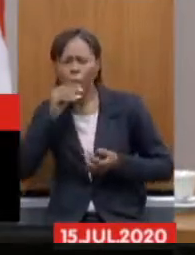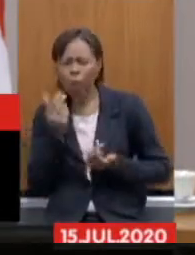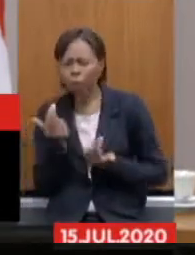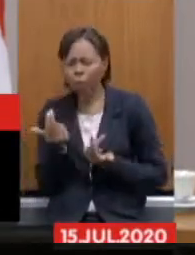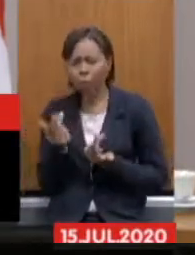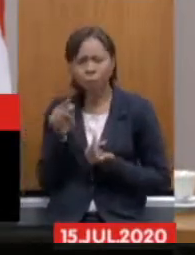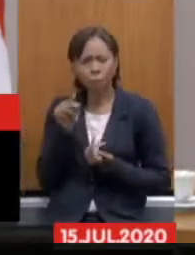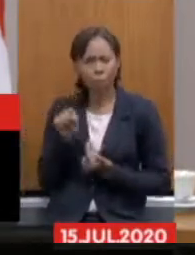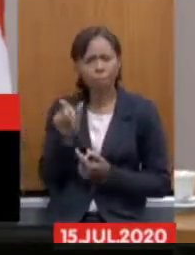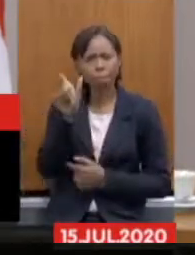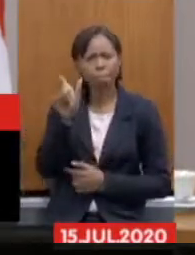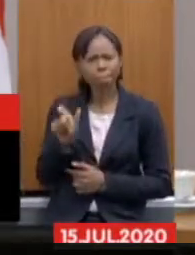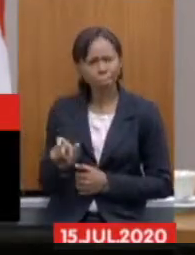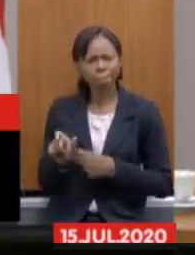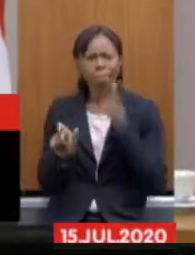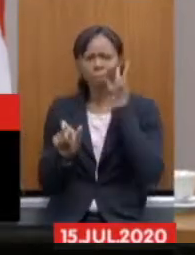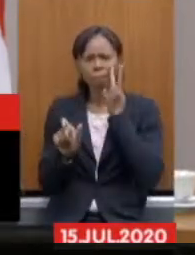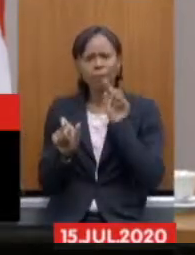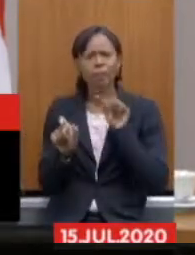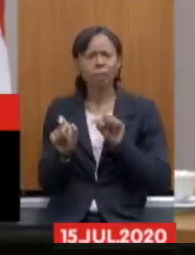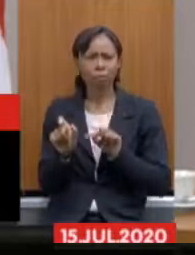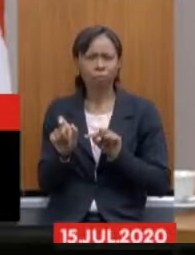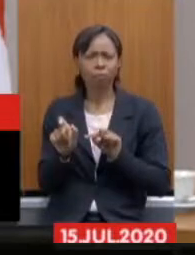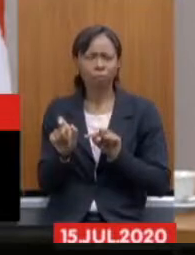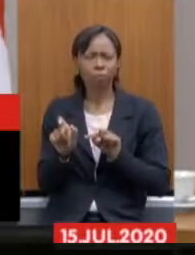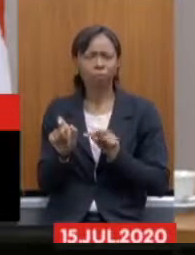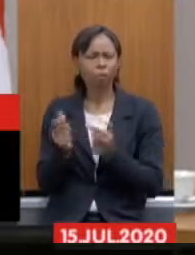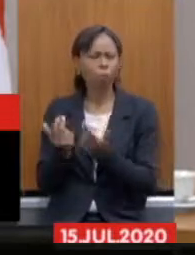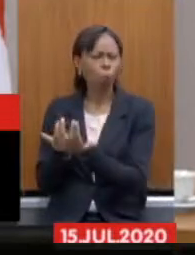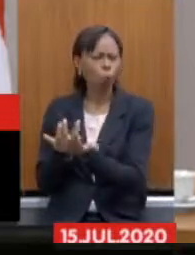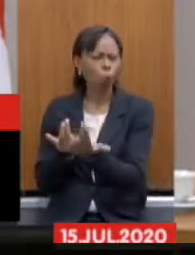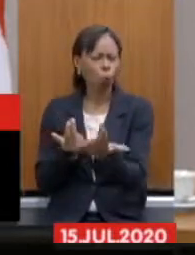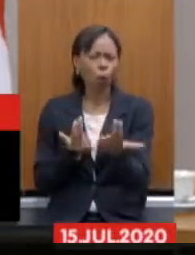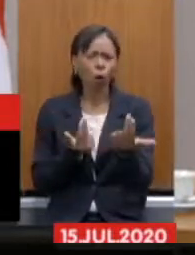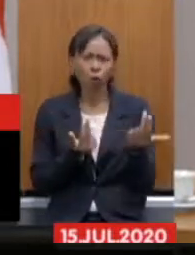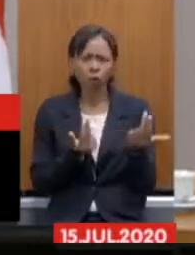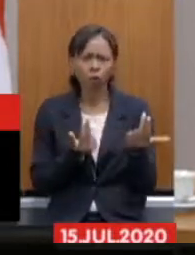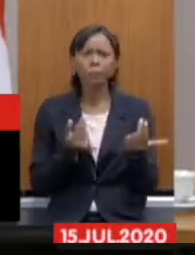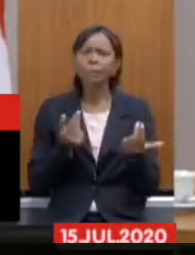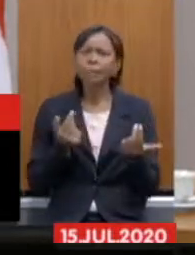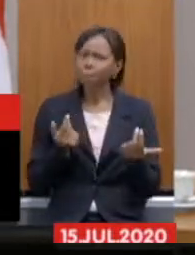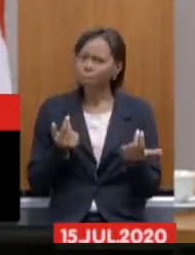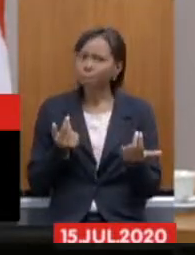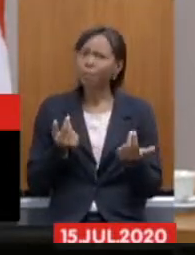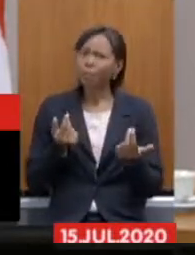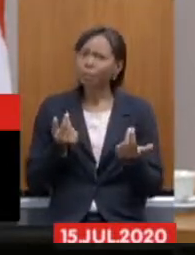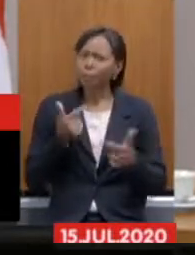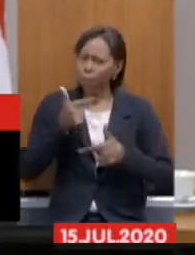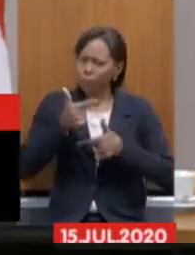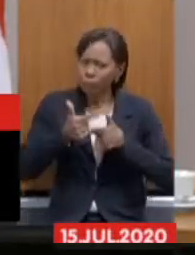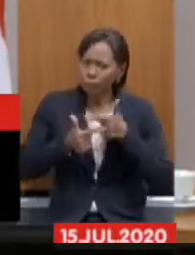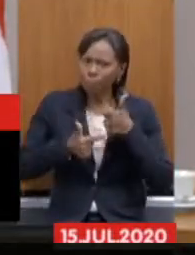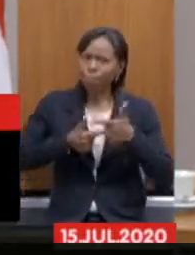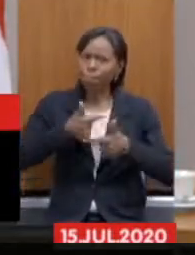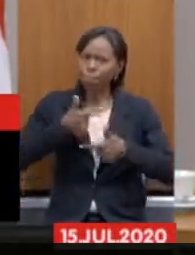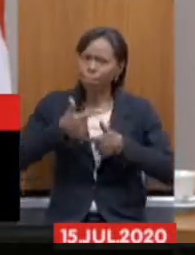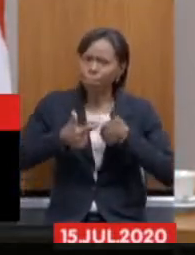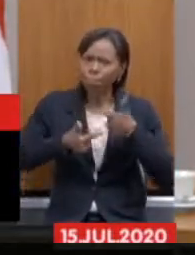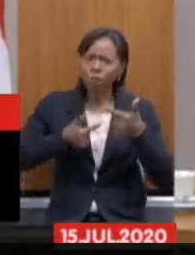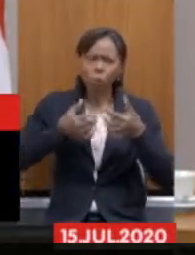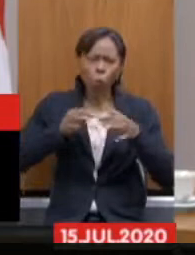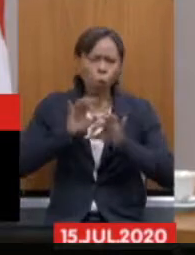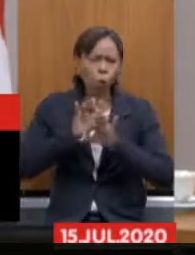parecida com essa aquele que realmente prestou e presta um ótimo serviço à